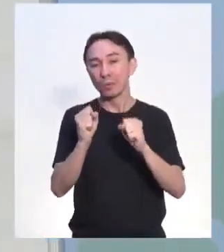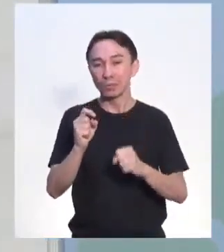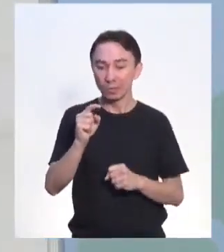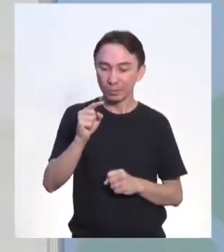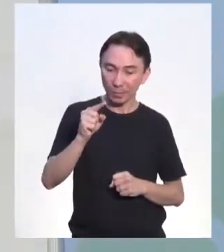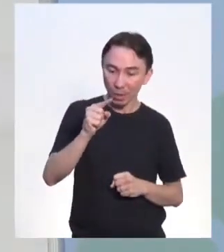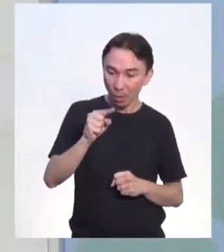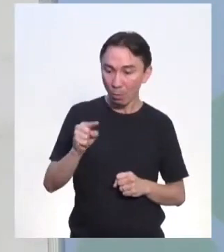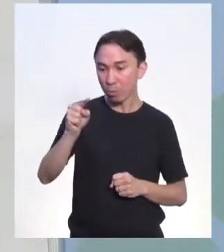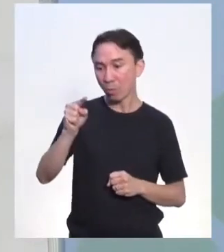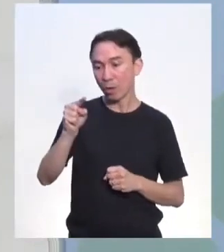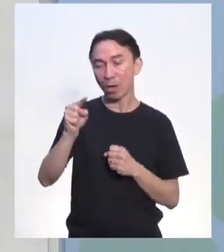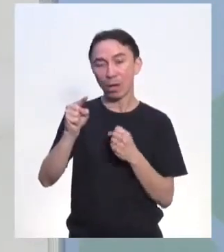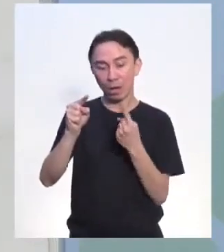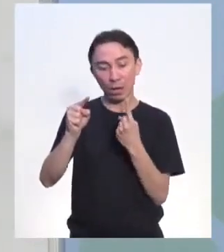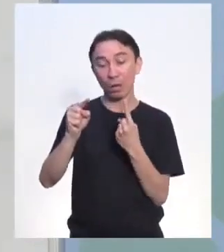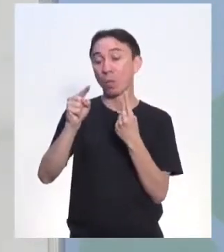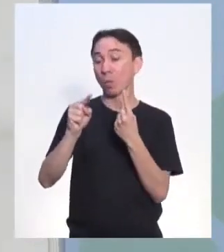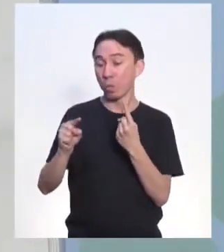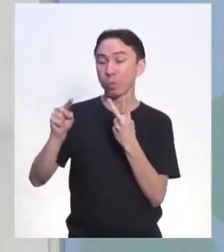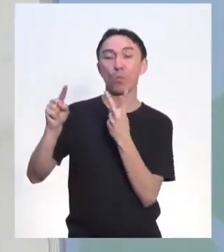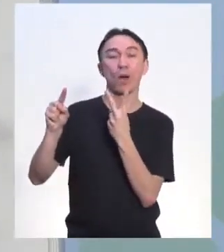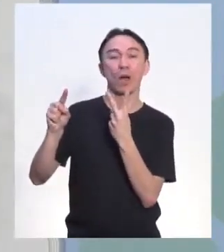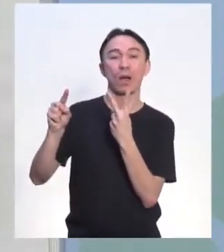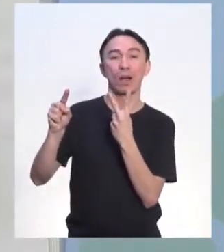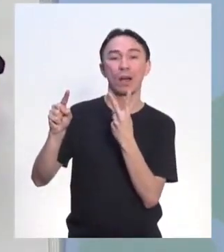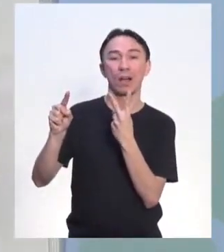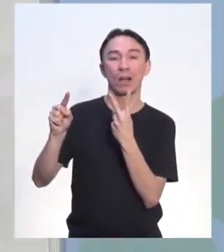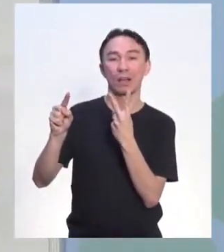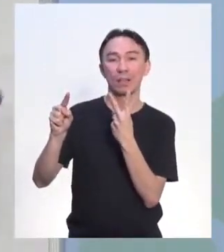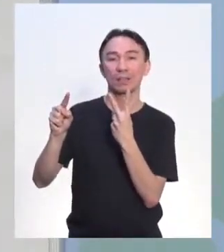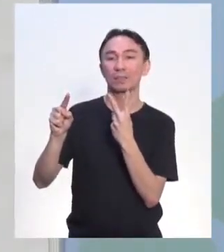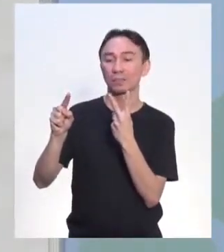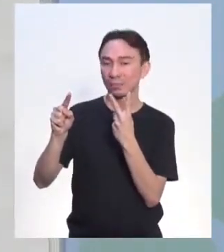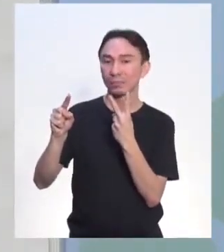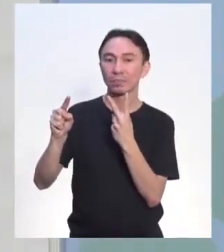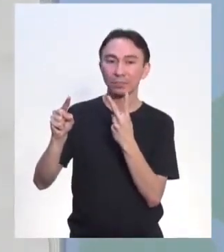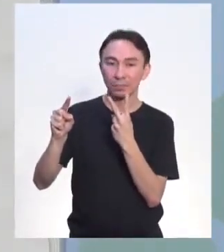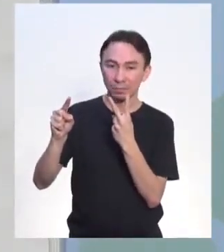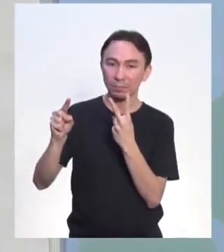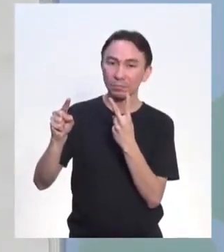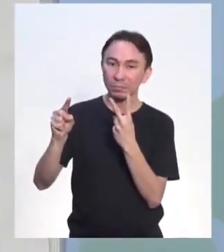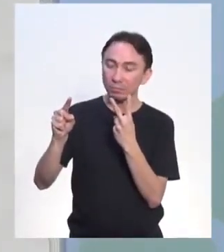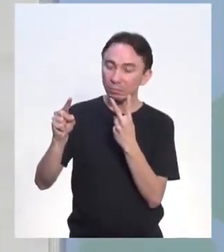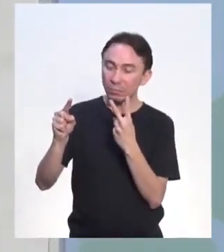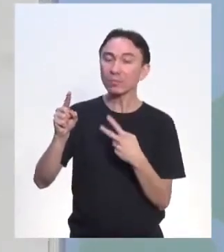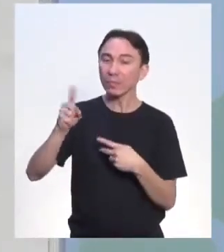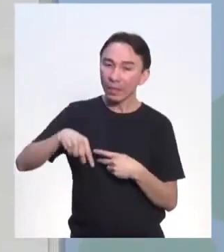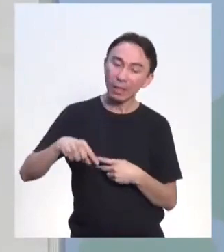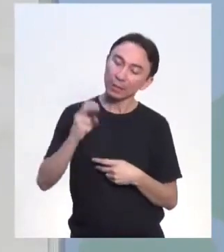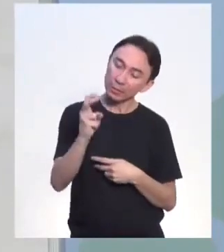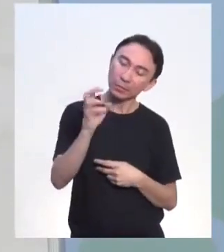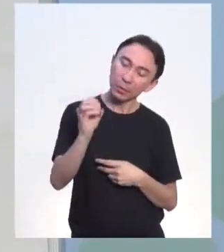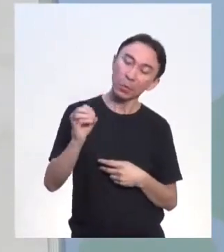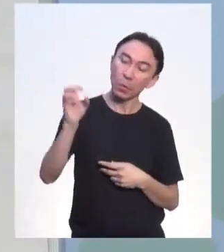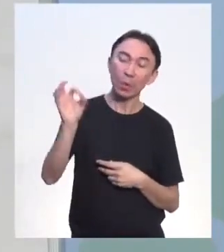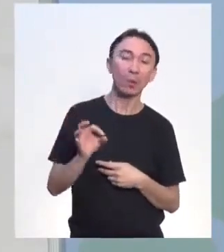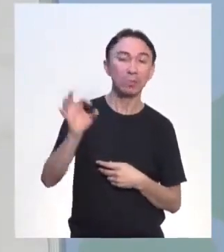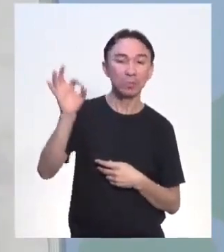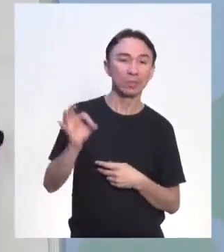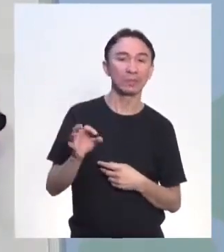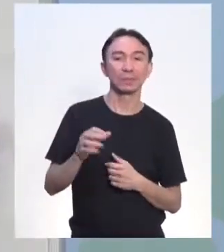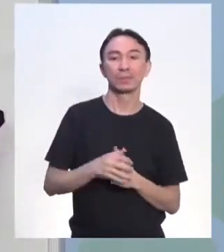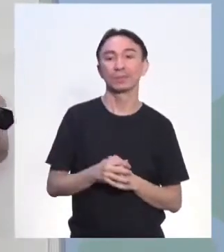uma, eu sou obrigada a colocar um zero. Então, para andar essas duas casas, a gente vai ter o número 50. Ó, vai andar para cá, esse zero vai